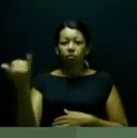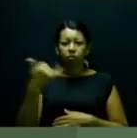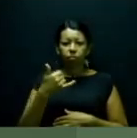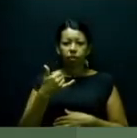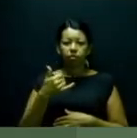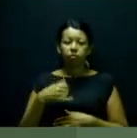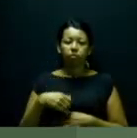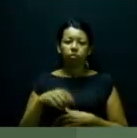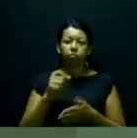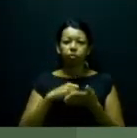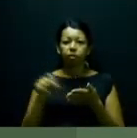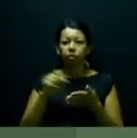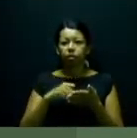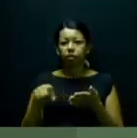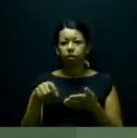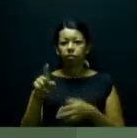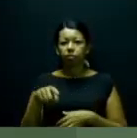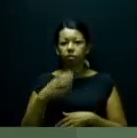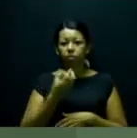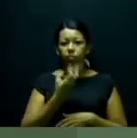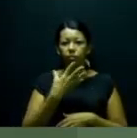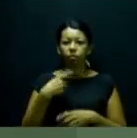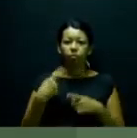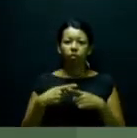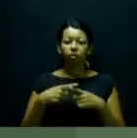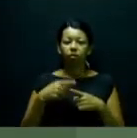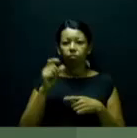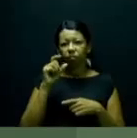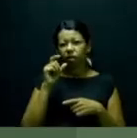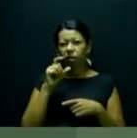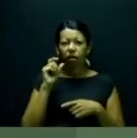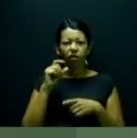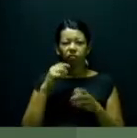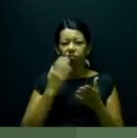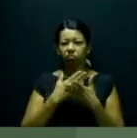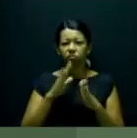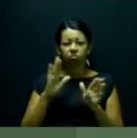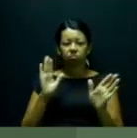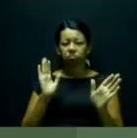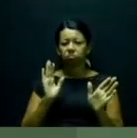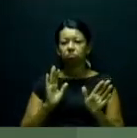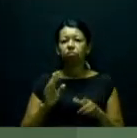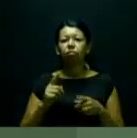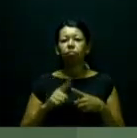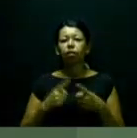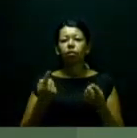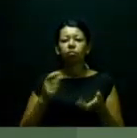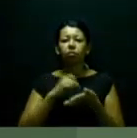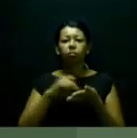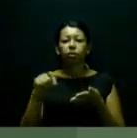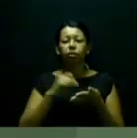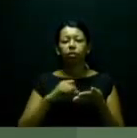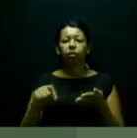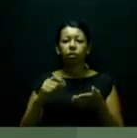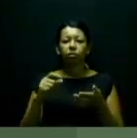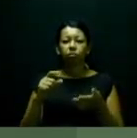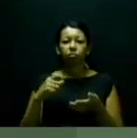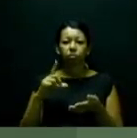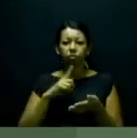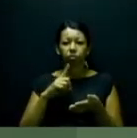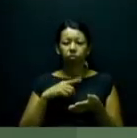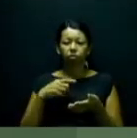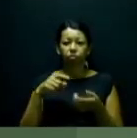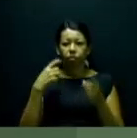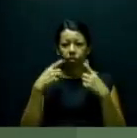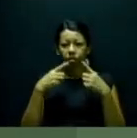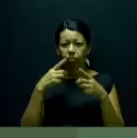informações, por escrito, né, porque é bom, porque palavras, elas, na verdade, voam, né? Agora, quando está por escrito, a gente tem como contestar,